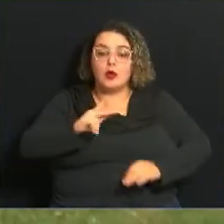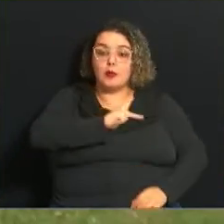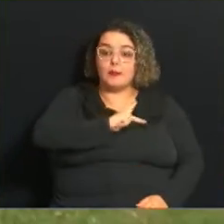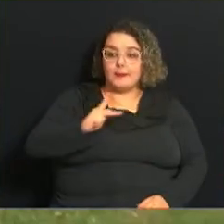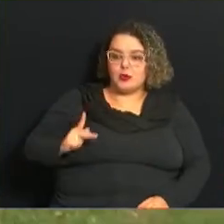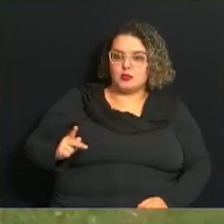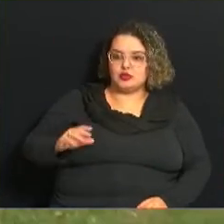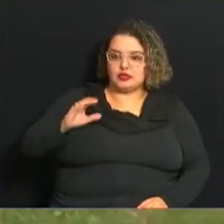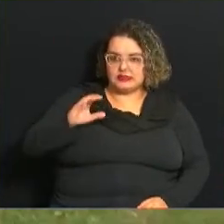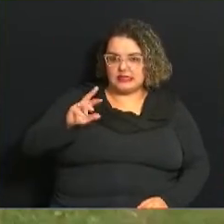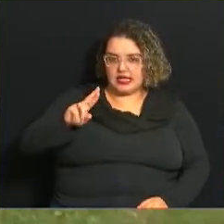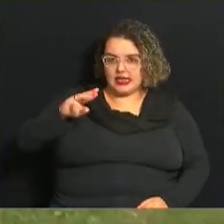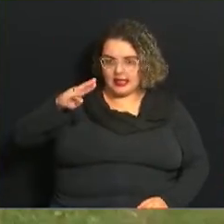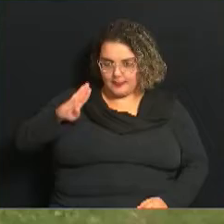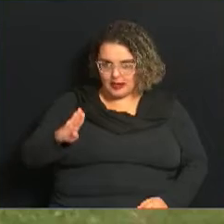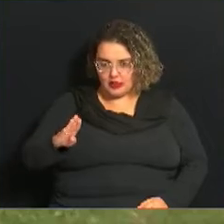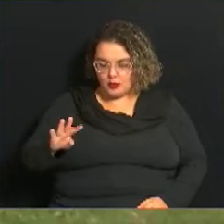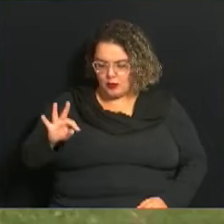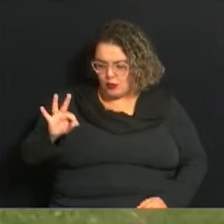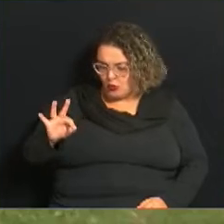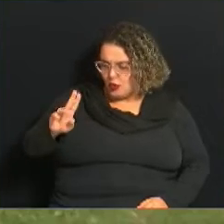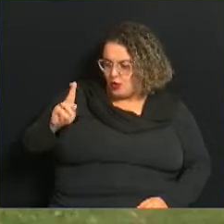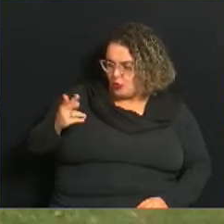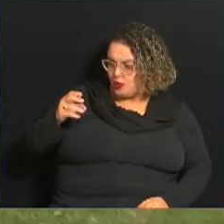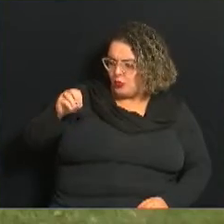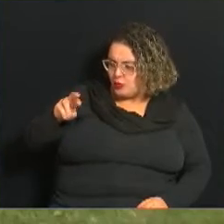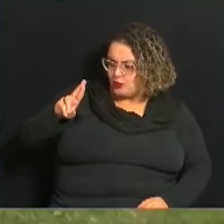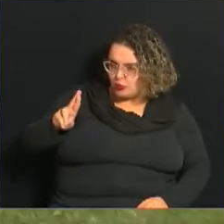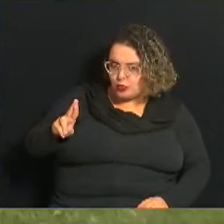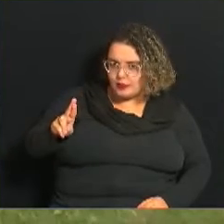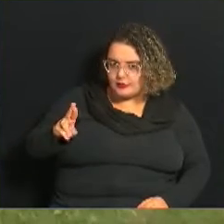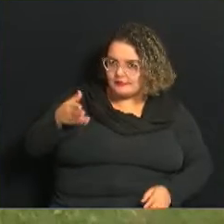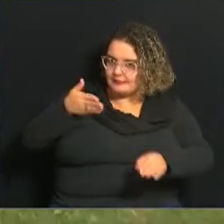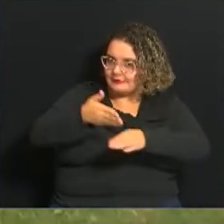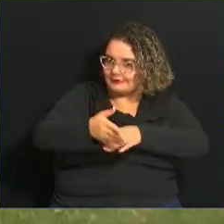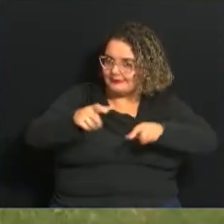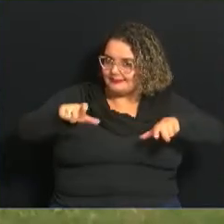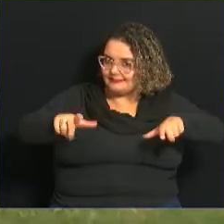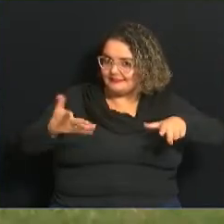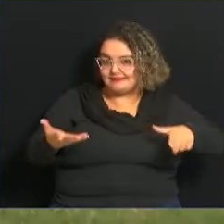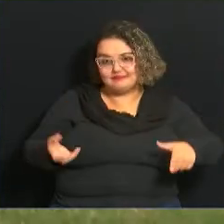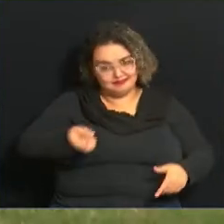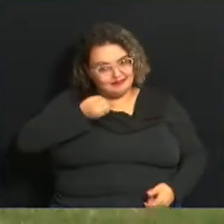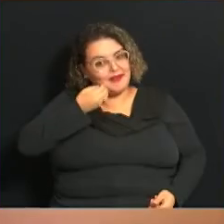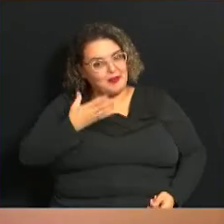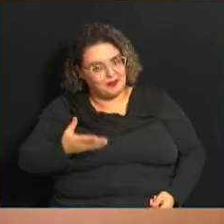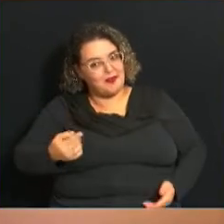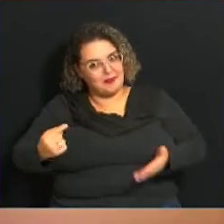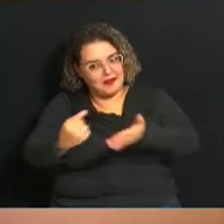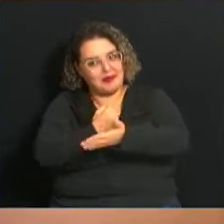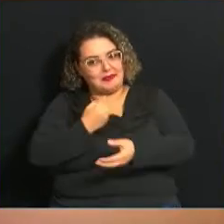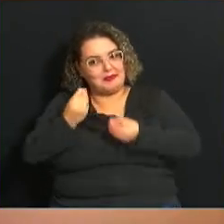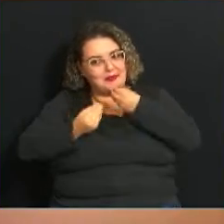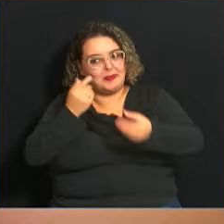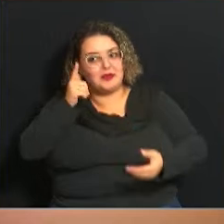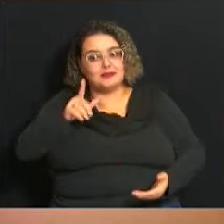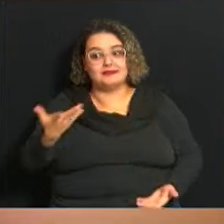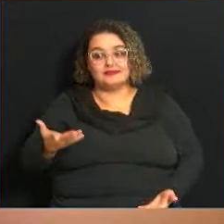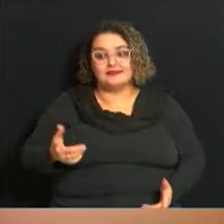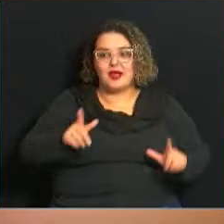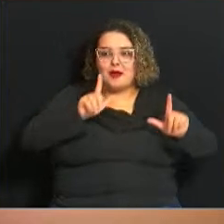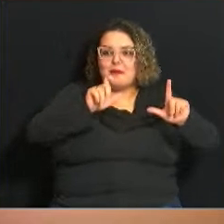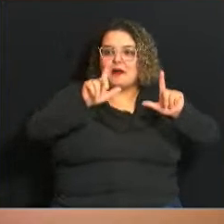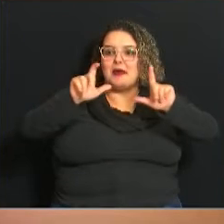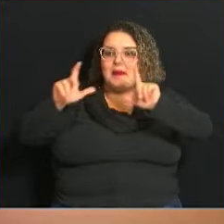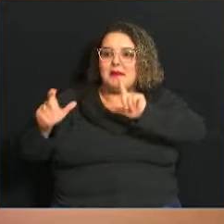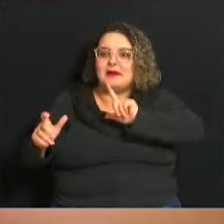como o Cãozinho conseguiu ter acesso ao estádio? Essa é uma boa pergunta. Na foto tirada durante